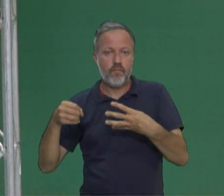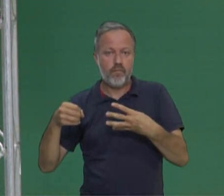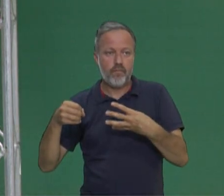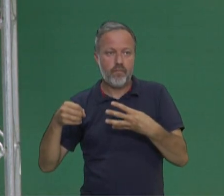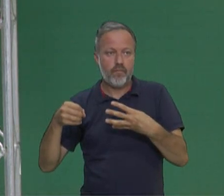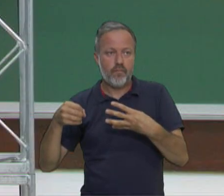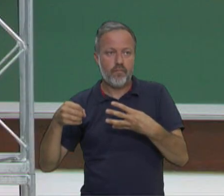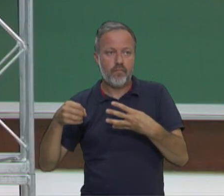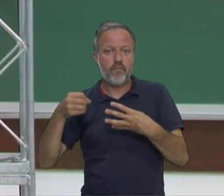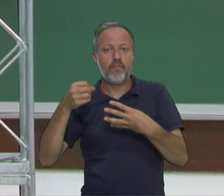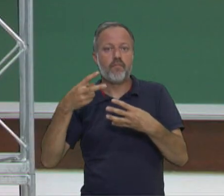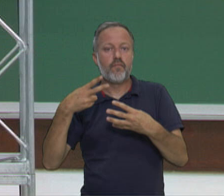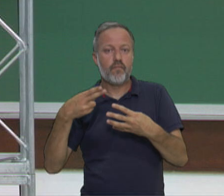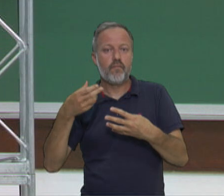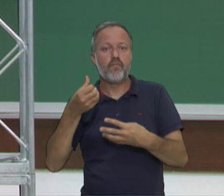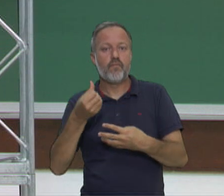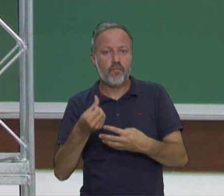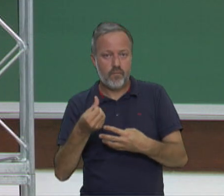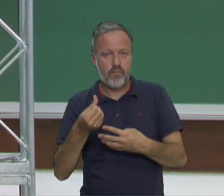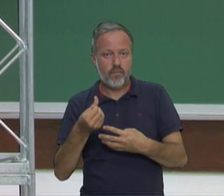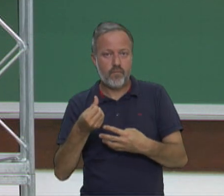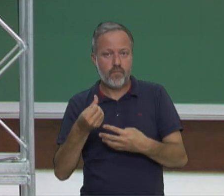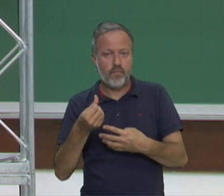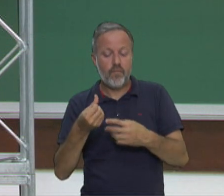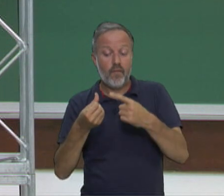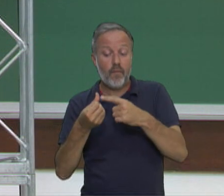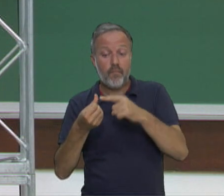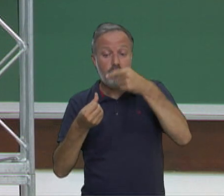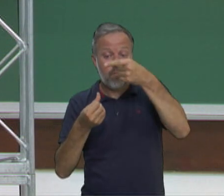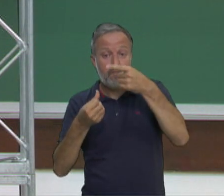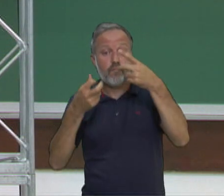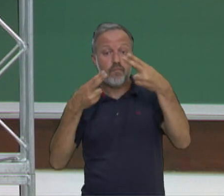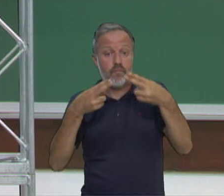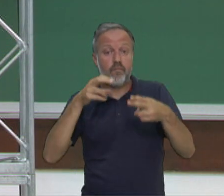de nêutrons, isótonos.